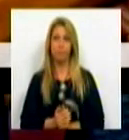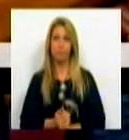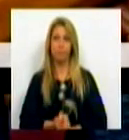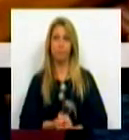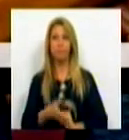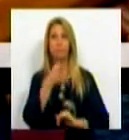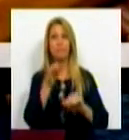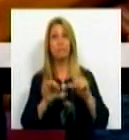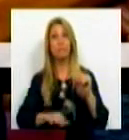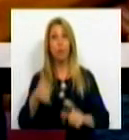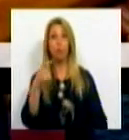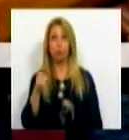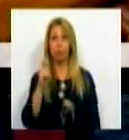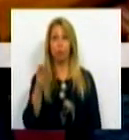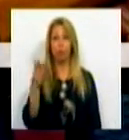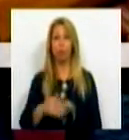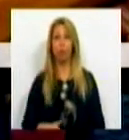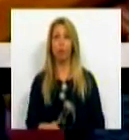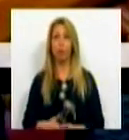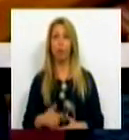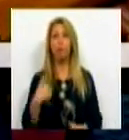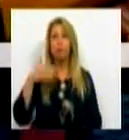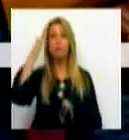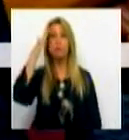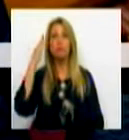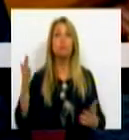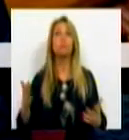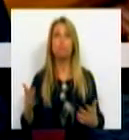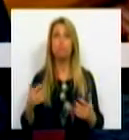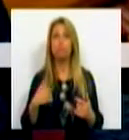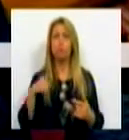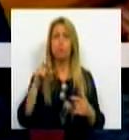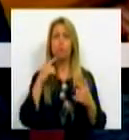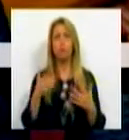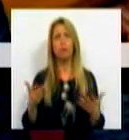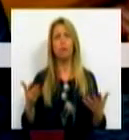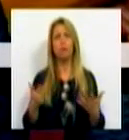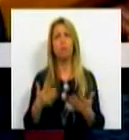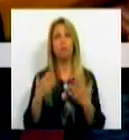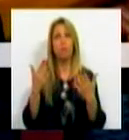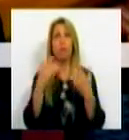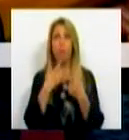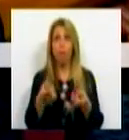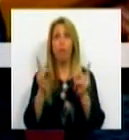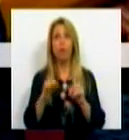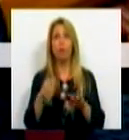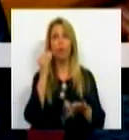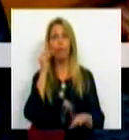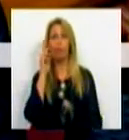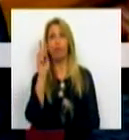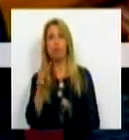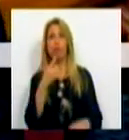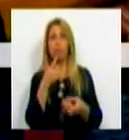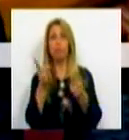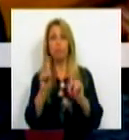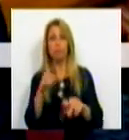pela intervenção do Bloco de Esquerda. Eu penso que também eu sou, de facto, o voltar a olhar mais, e eu penso que é